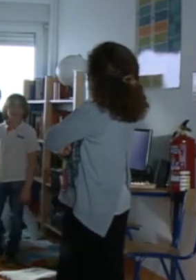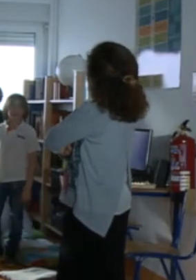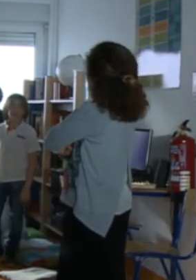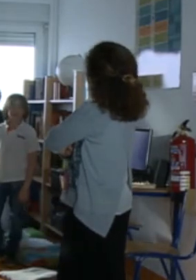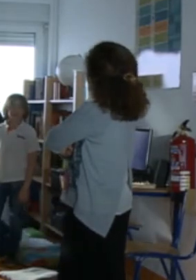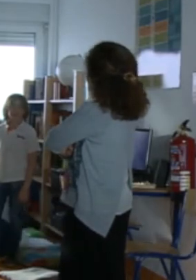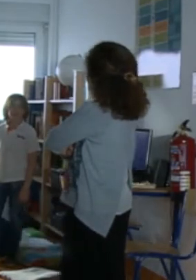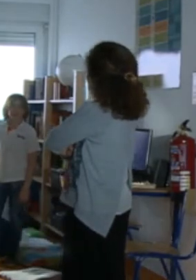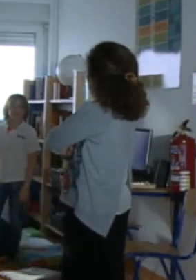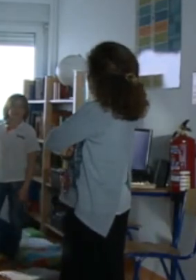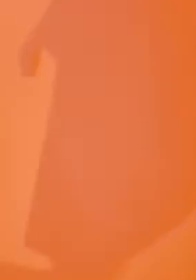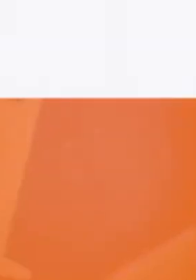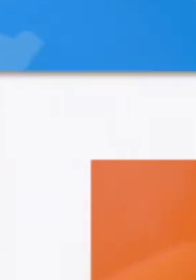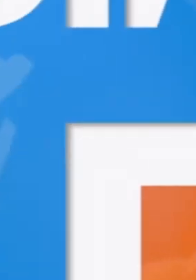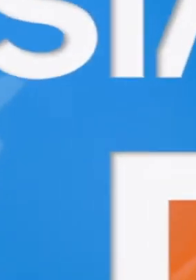em Fátima.